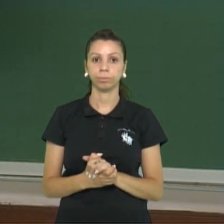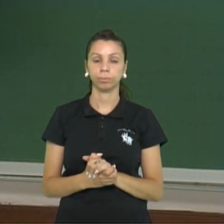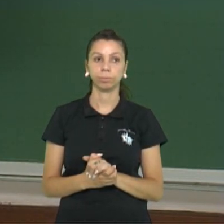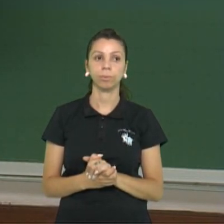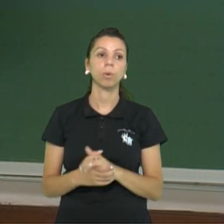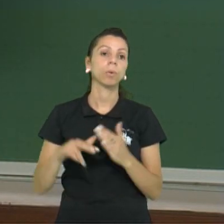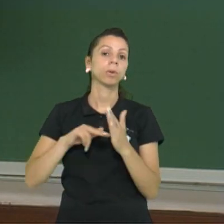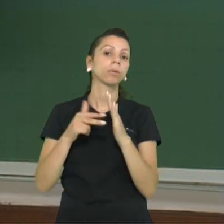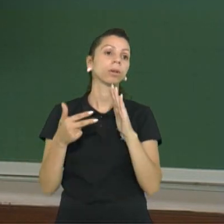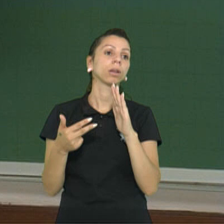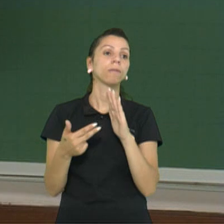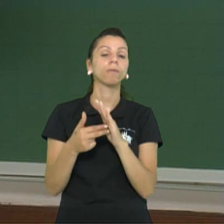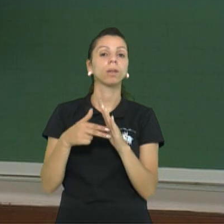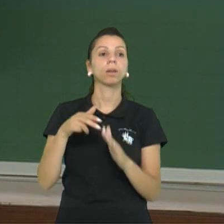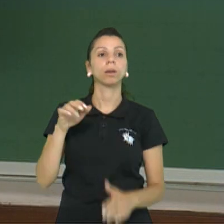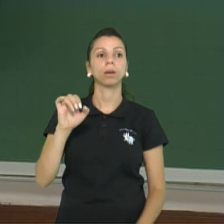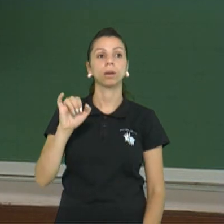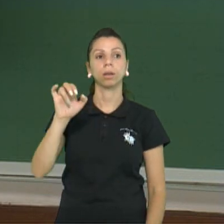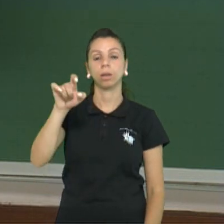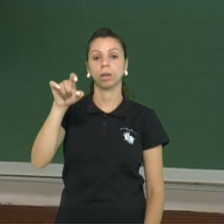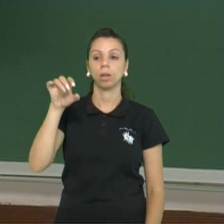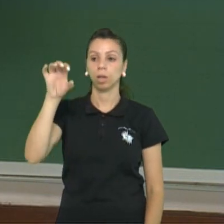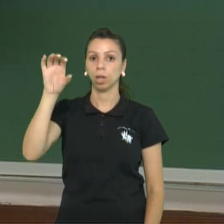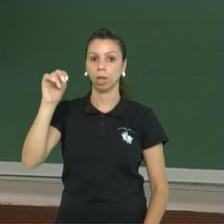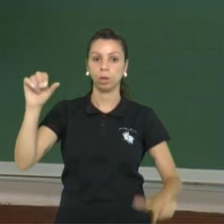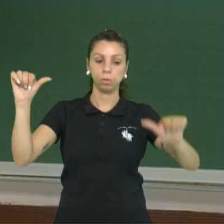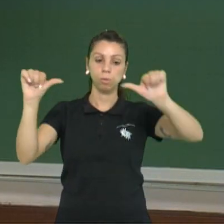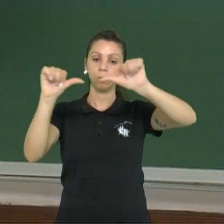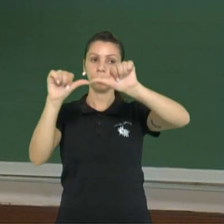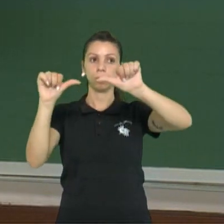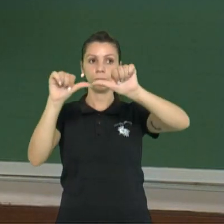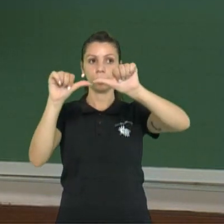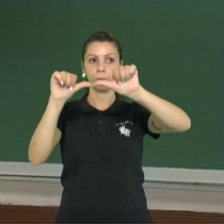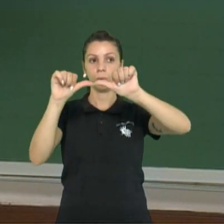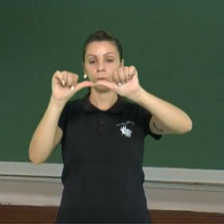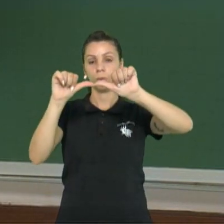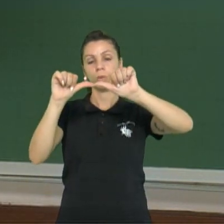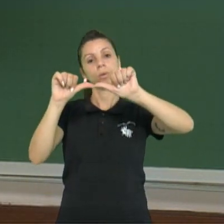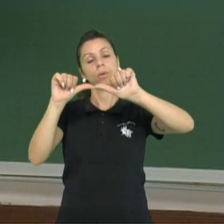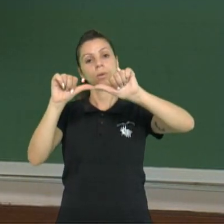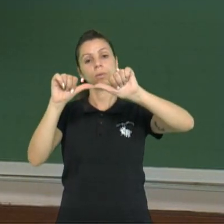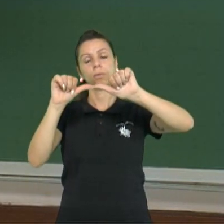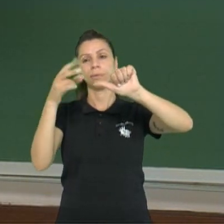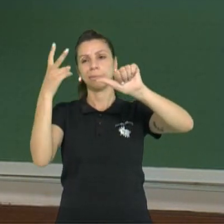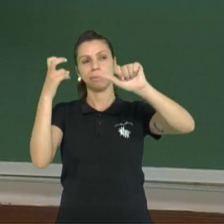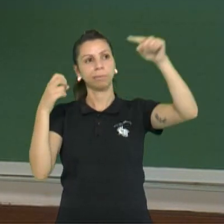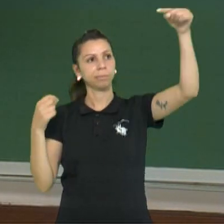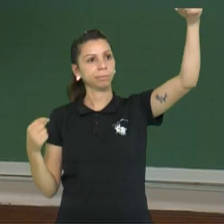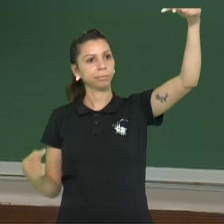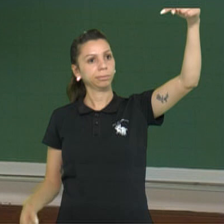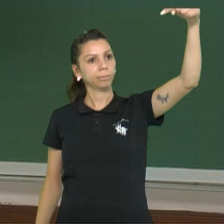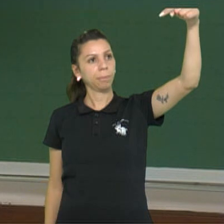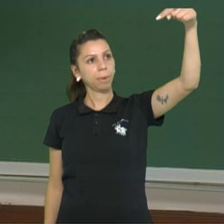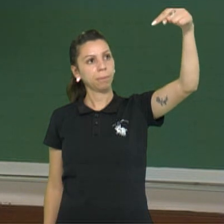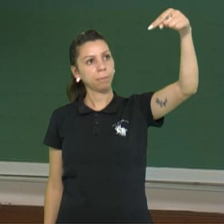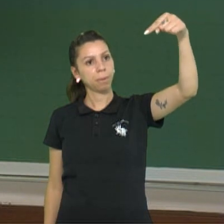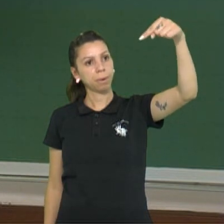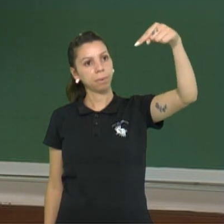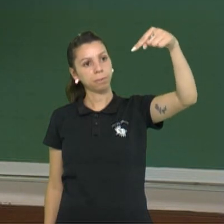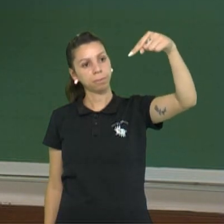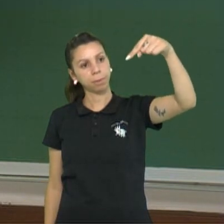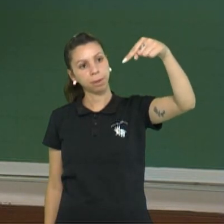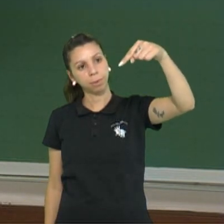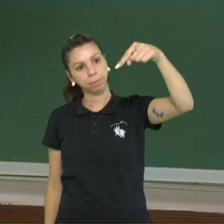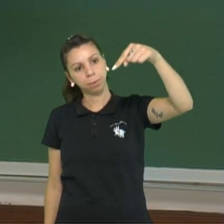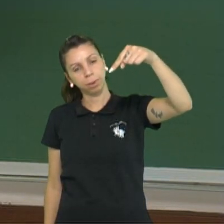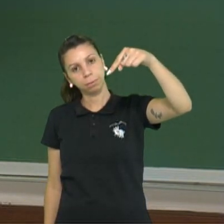eixo de simetria, ó? O sentido da concavidade, a parábola vem decrescendo aqui, né? Por isso essa